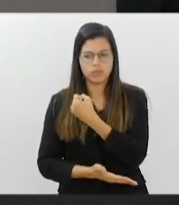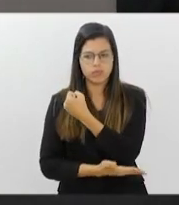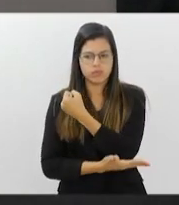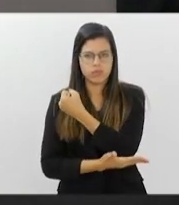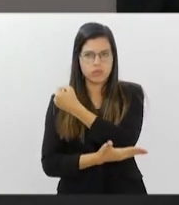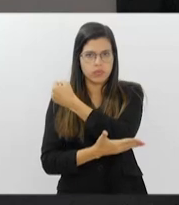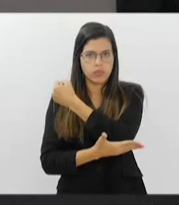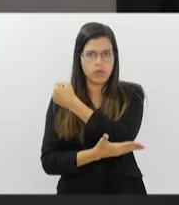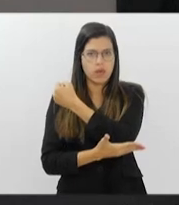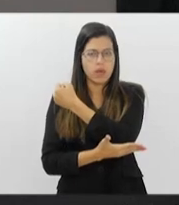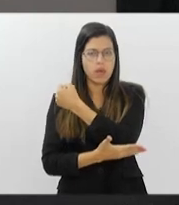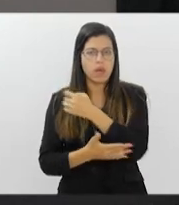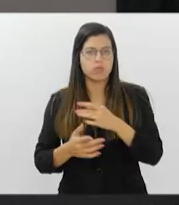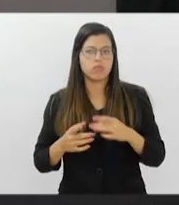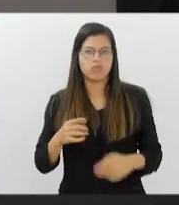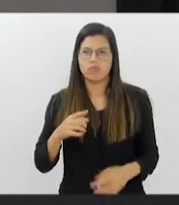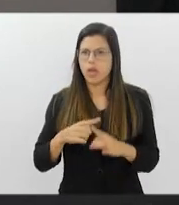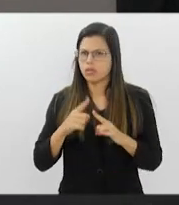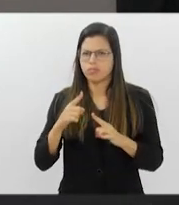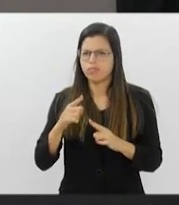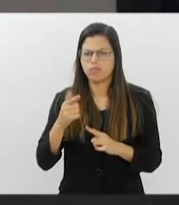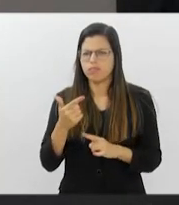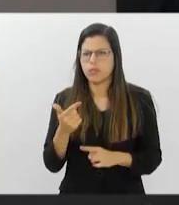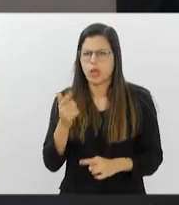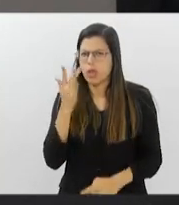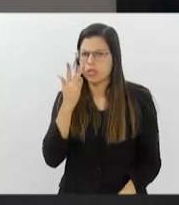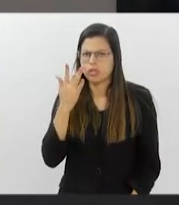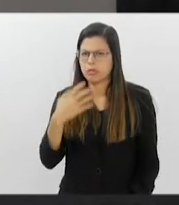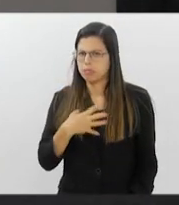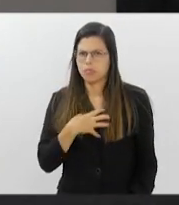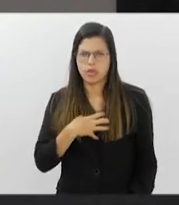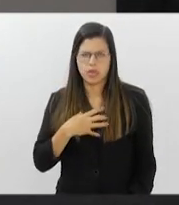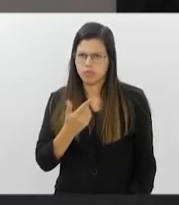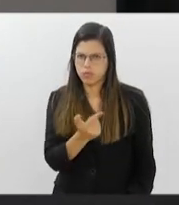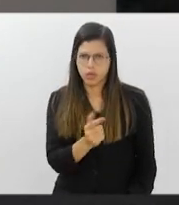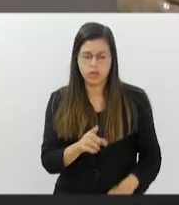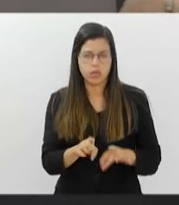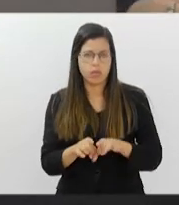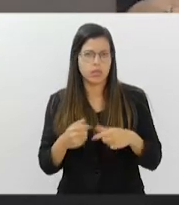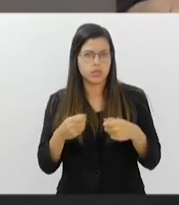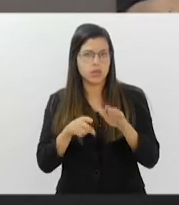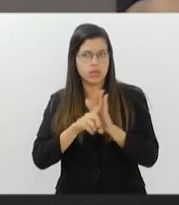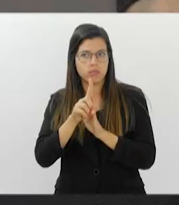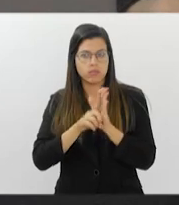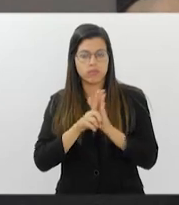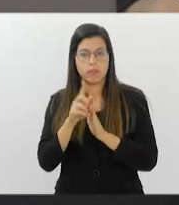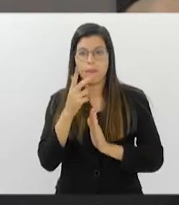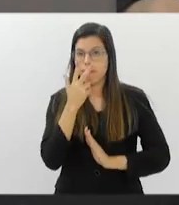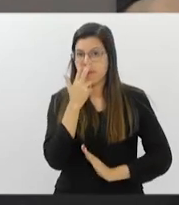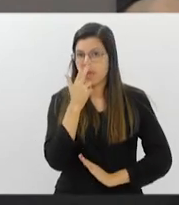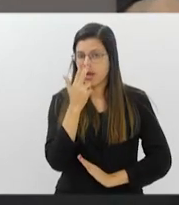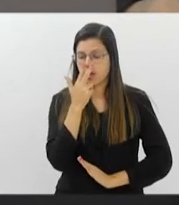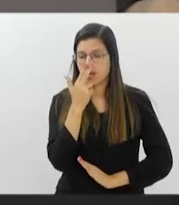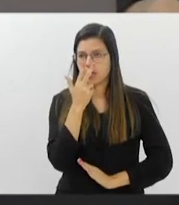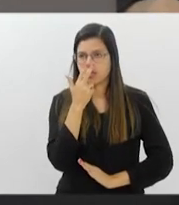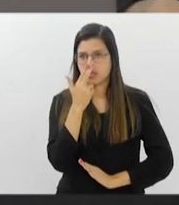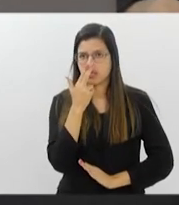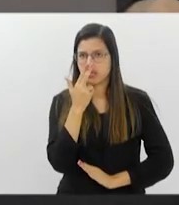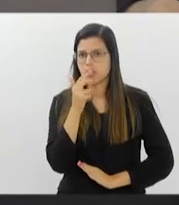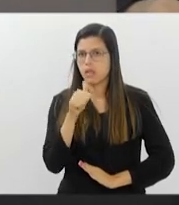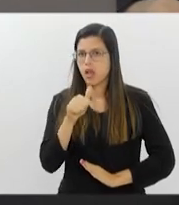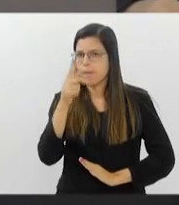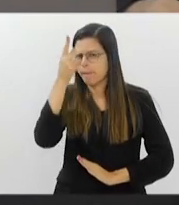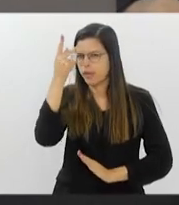tem essa casa específica. Eu teria que pesquisar. Me parece que o